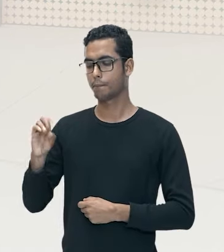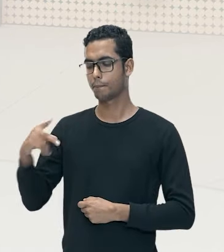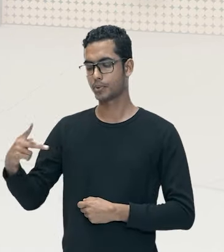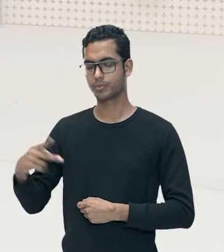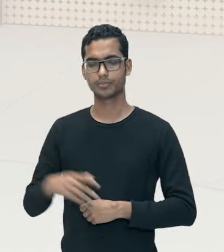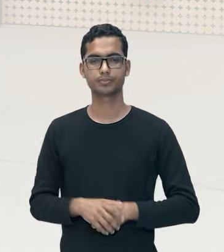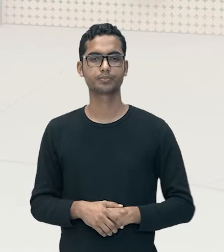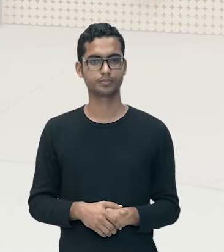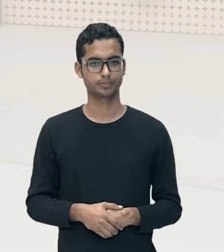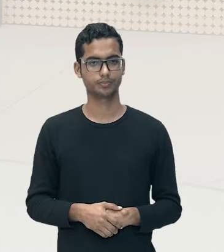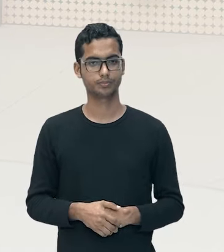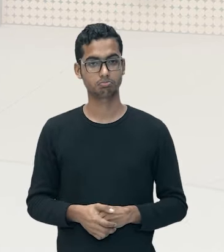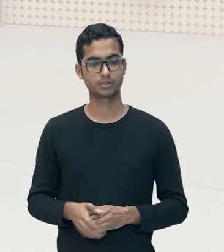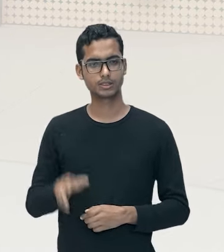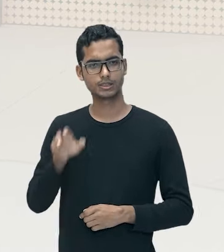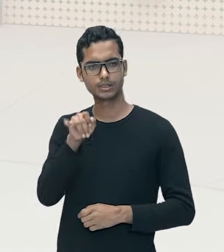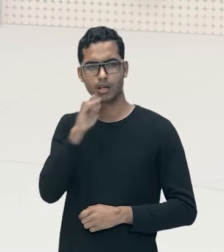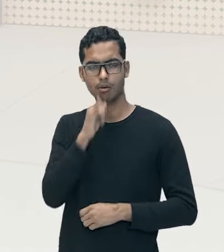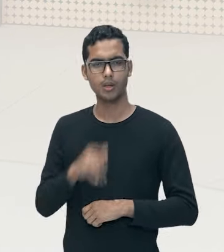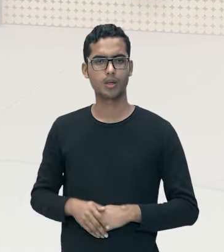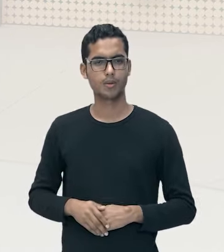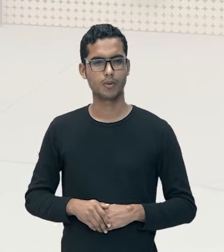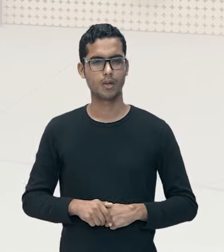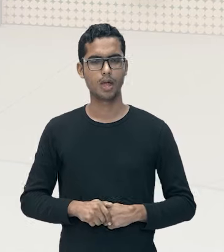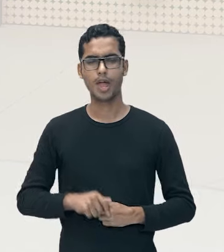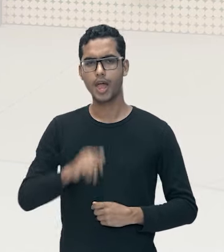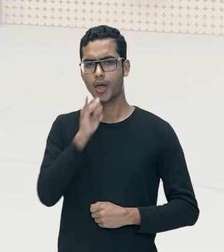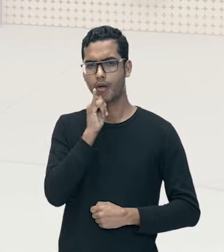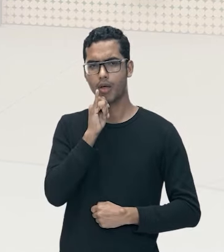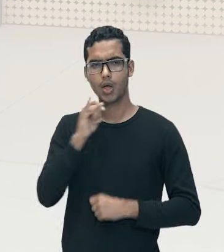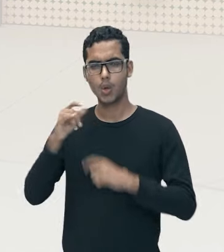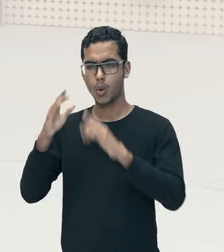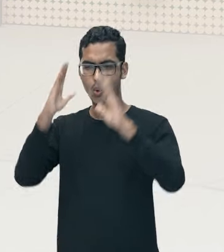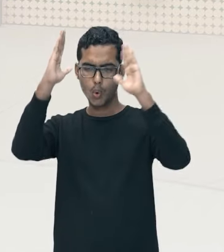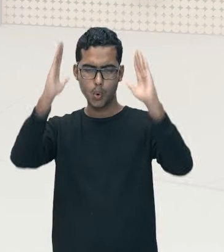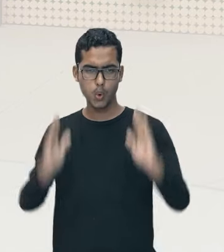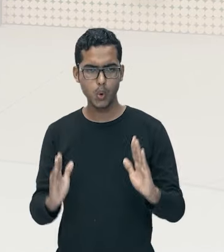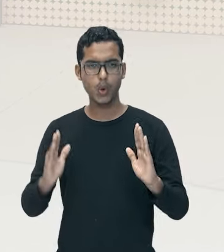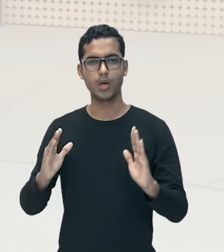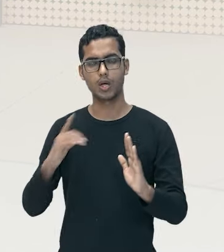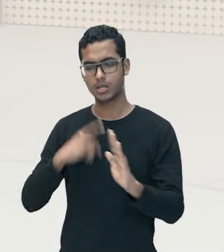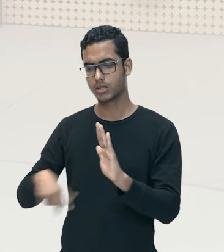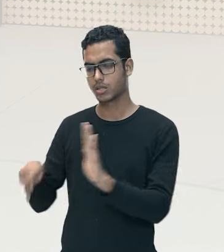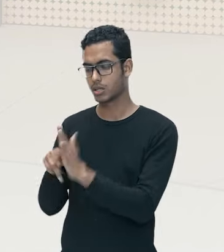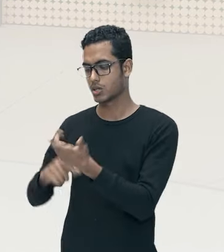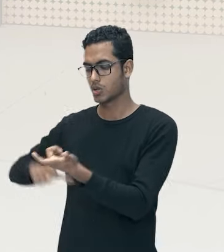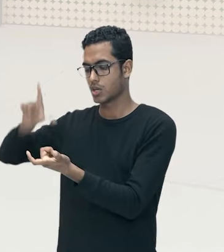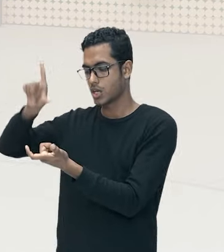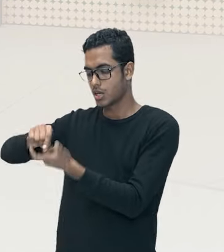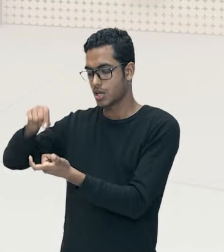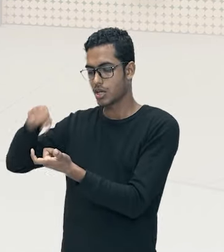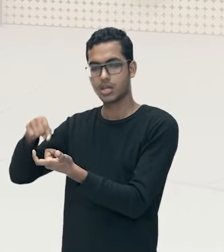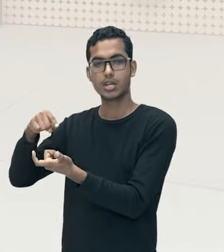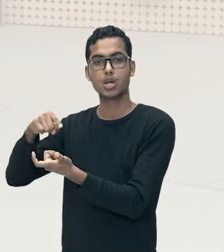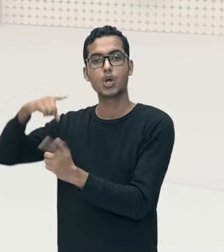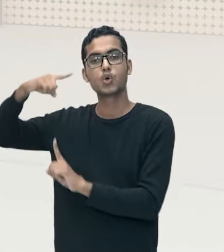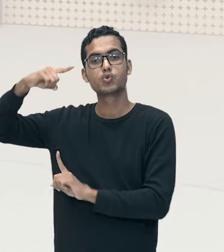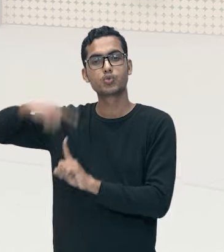carbonos já a parte do do meio da nomenclatura que a gente chama de infixo indica o tipo de ligação e aí pode ser